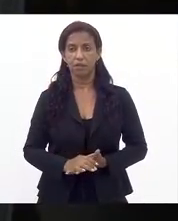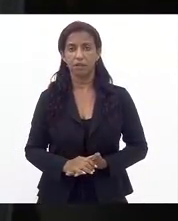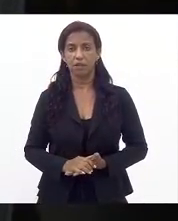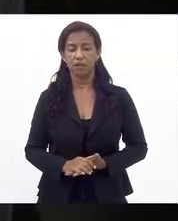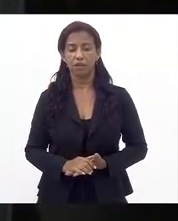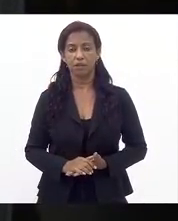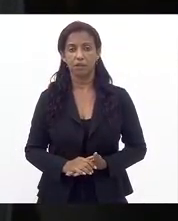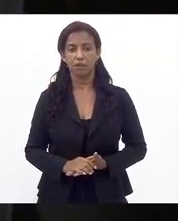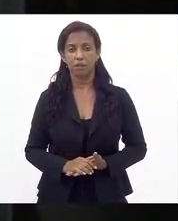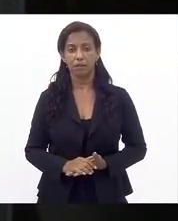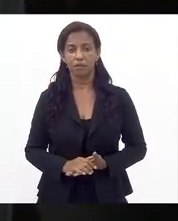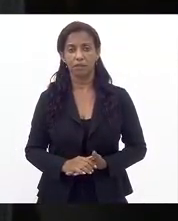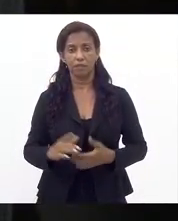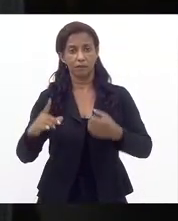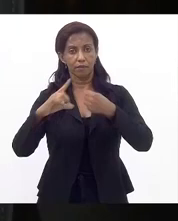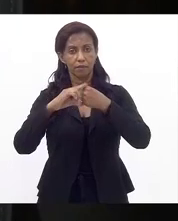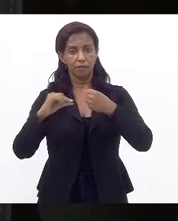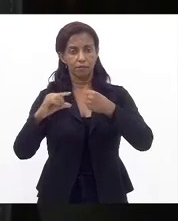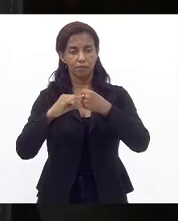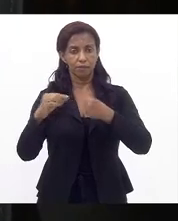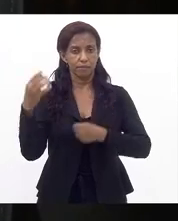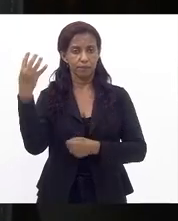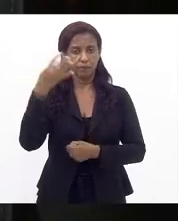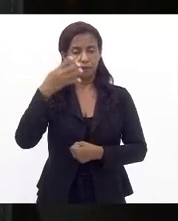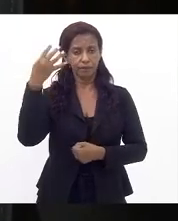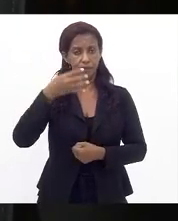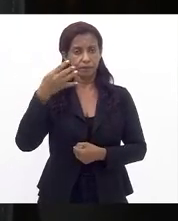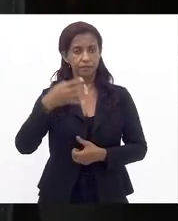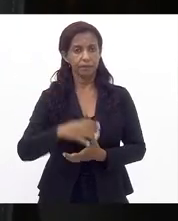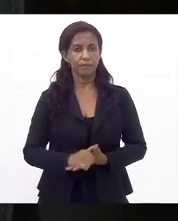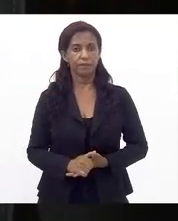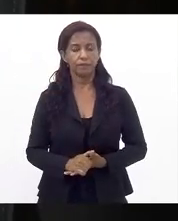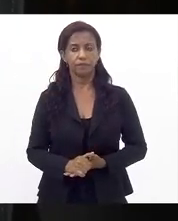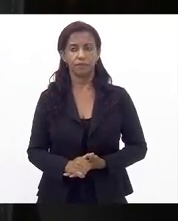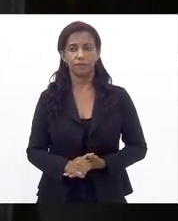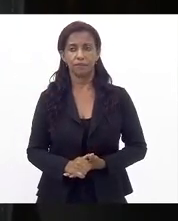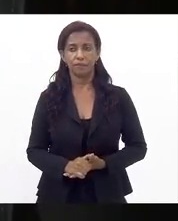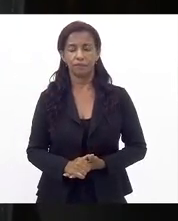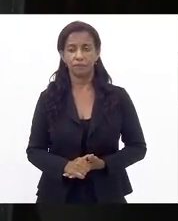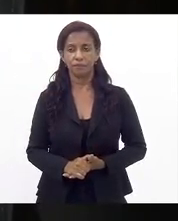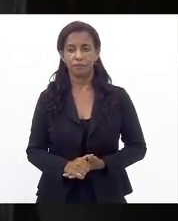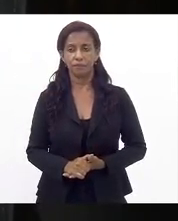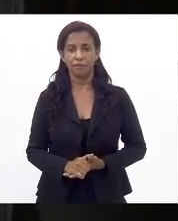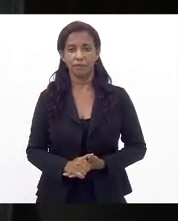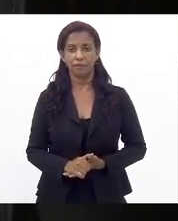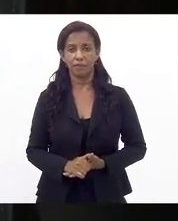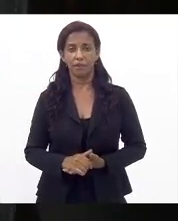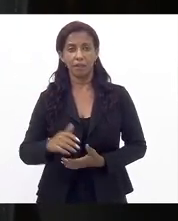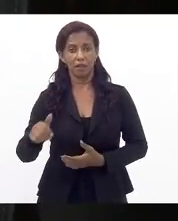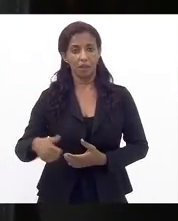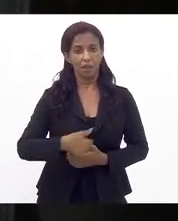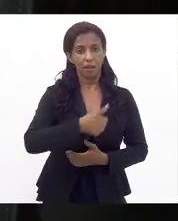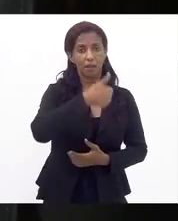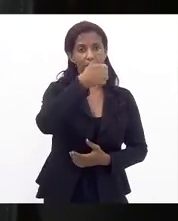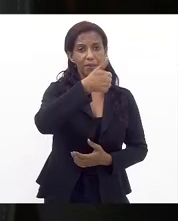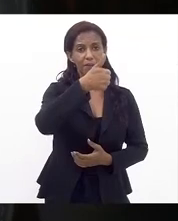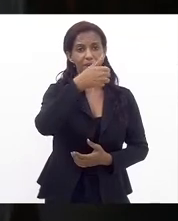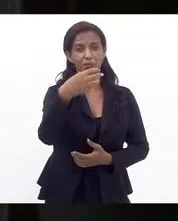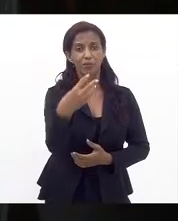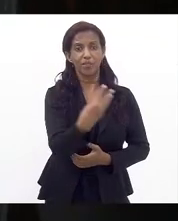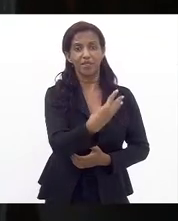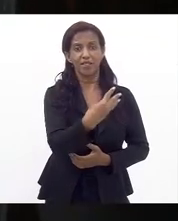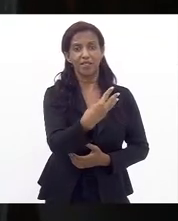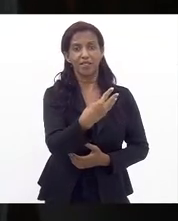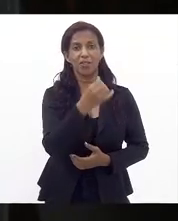que o artigo 4º é derivada falando engenharia é derivado a primeira do terceiro